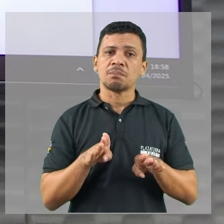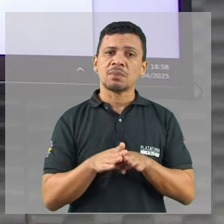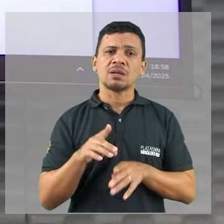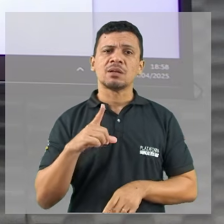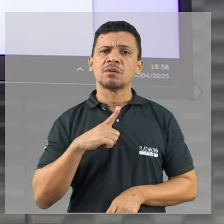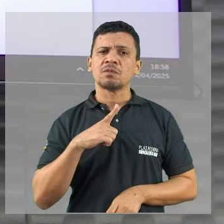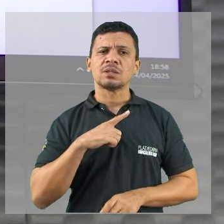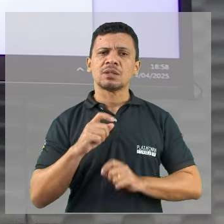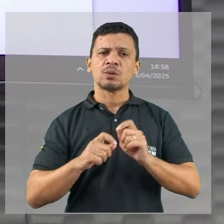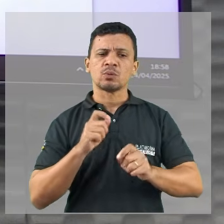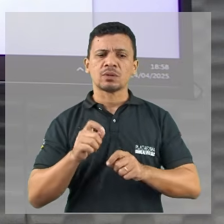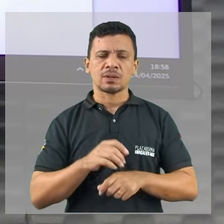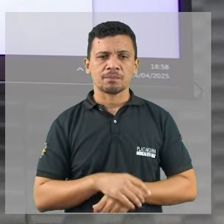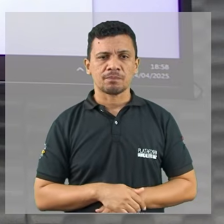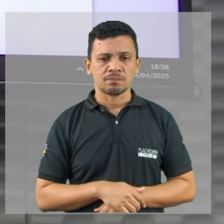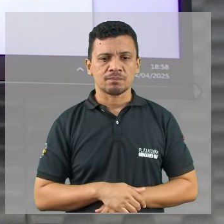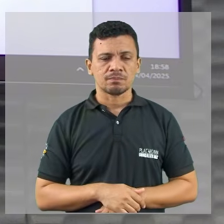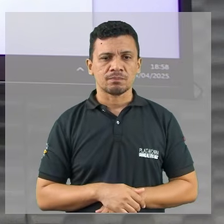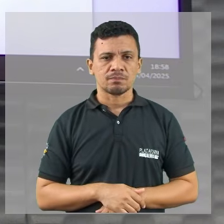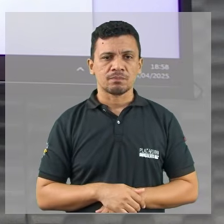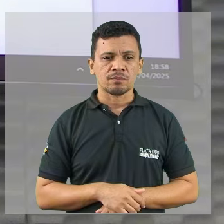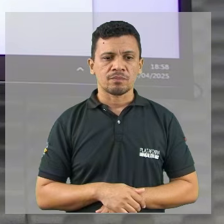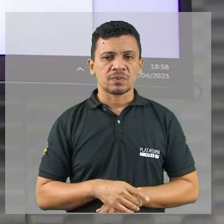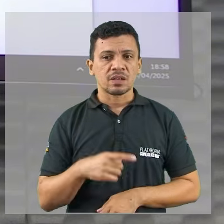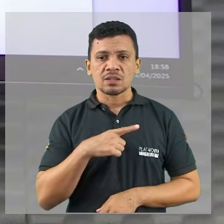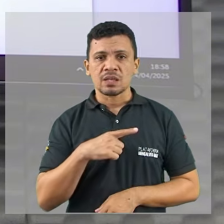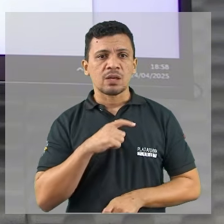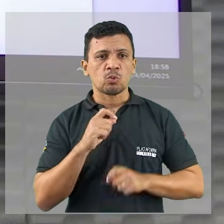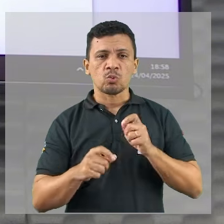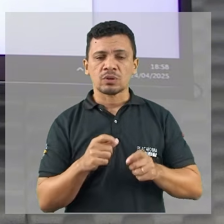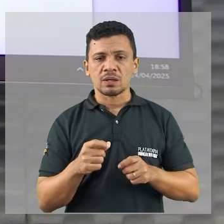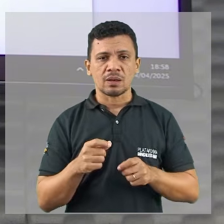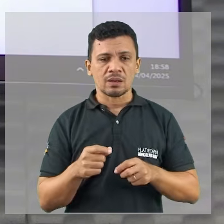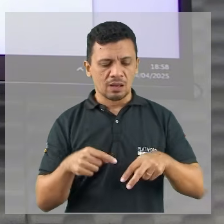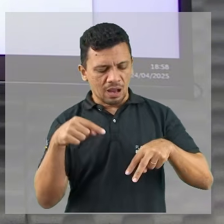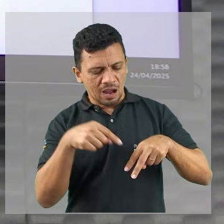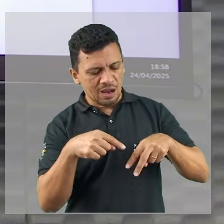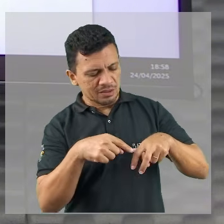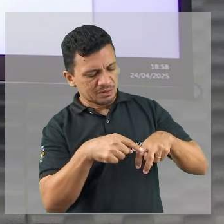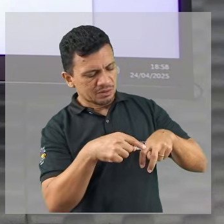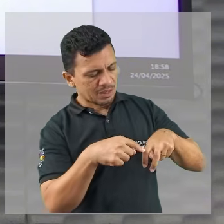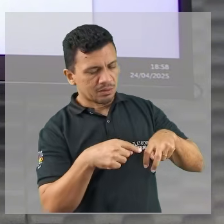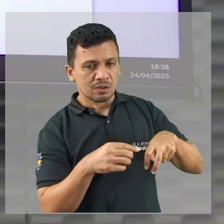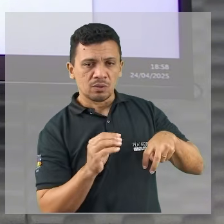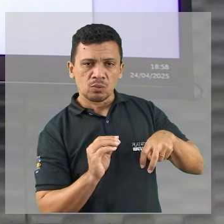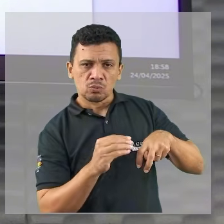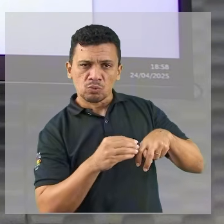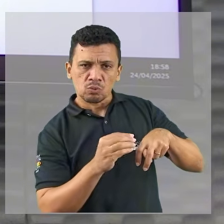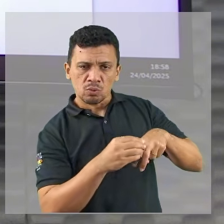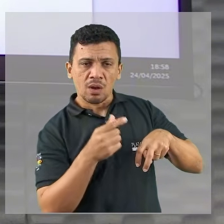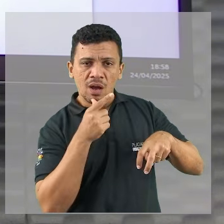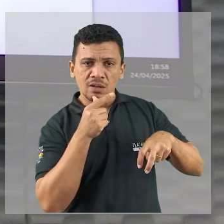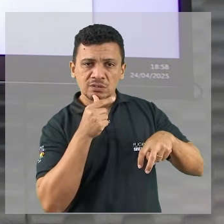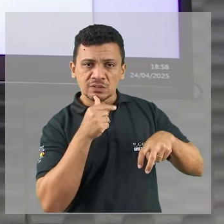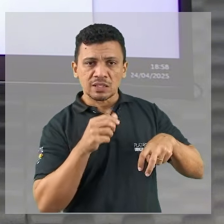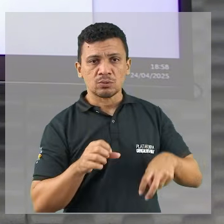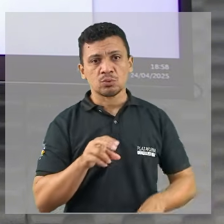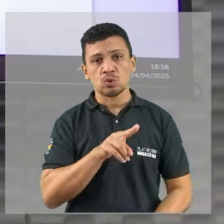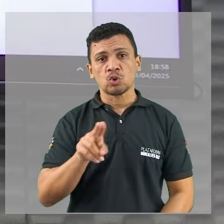vai levar nutrientes, tá? Para essa articulação. E o nome desse líquido é